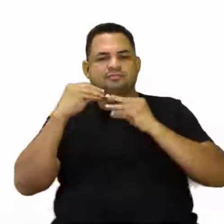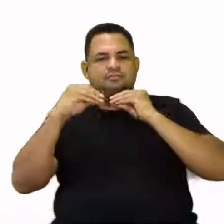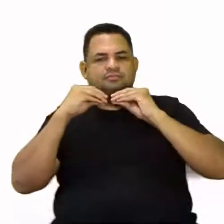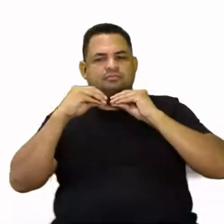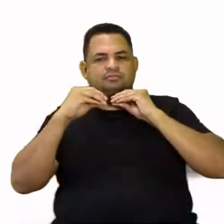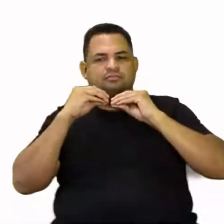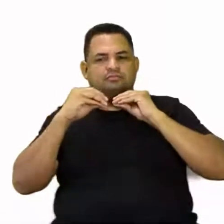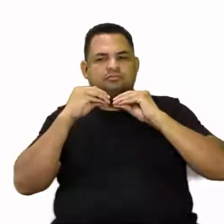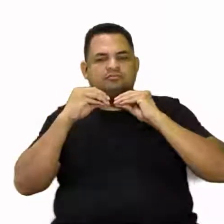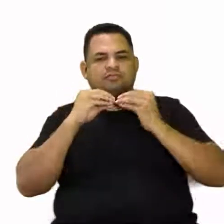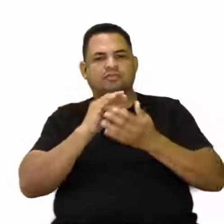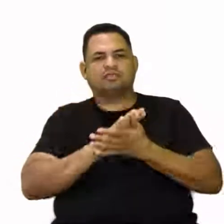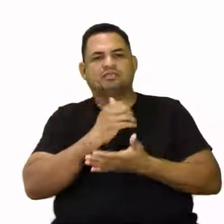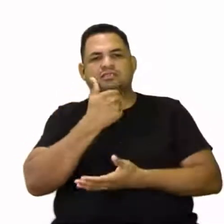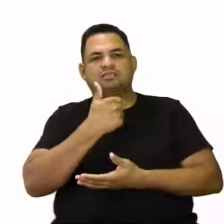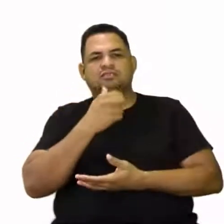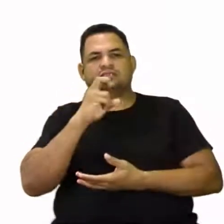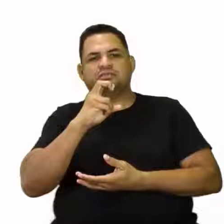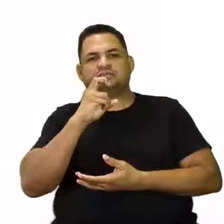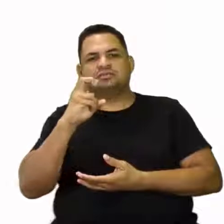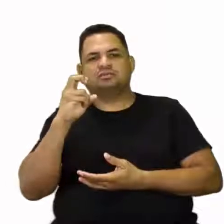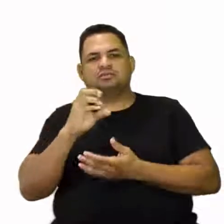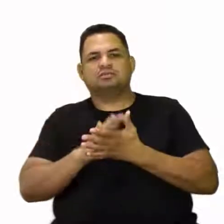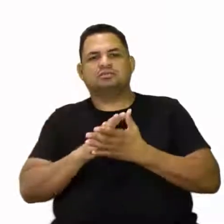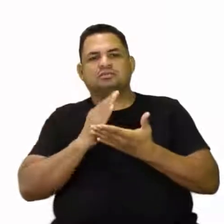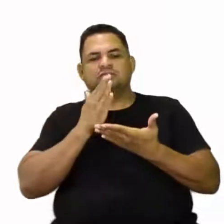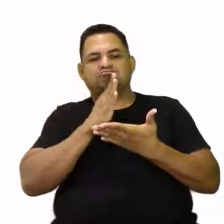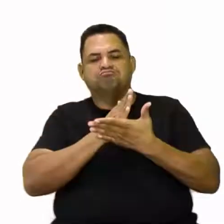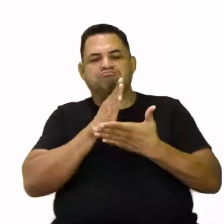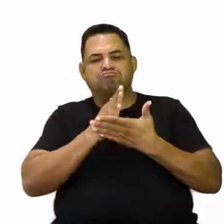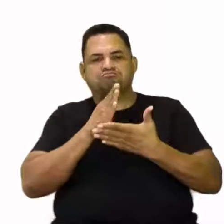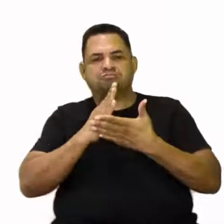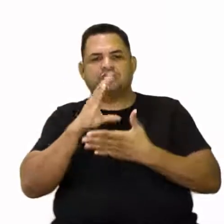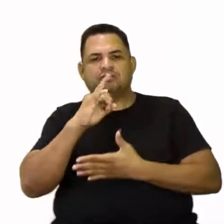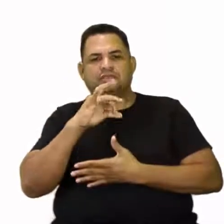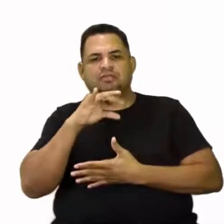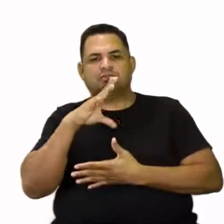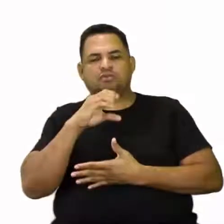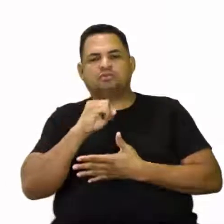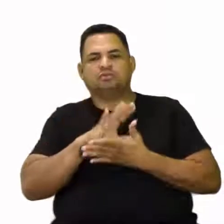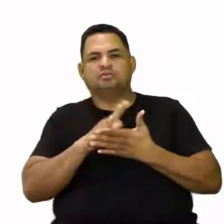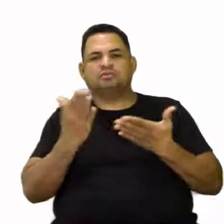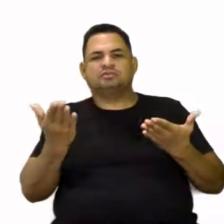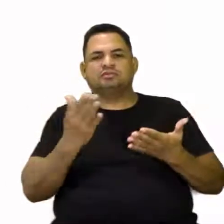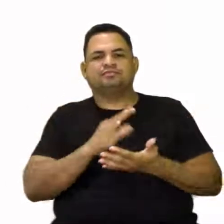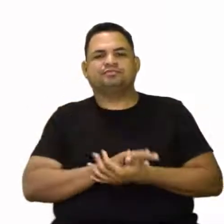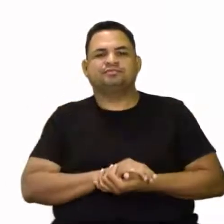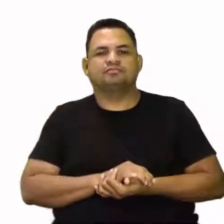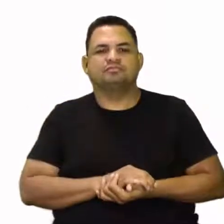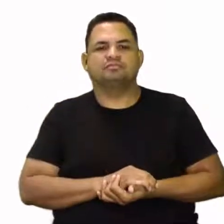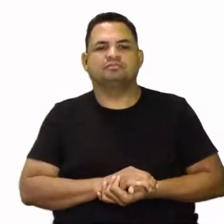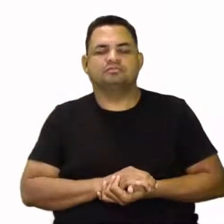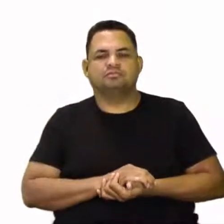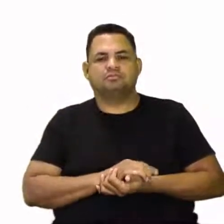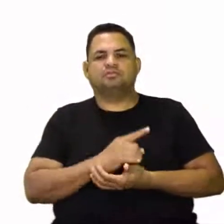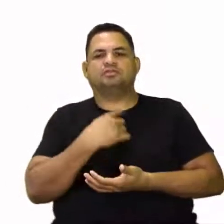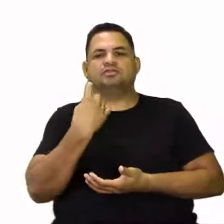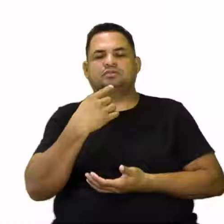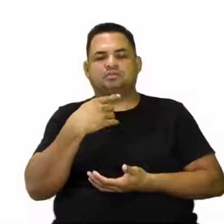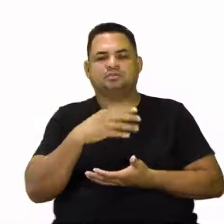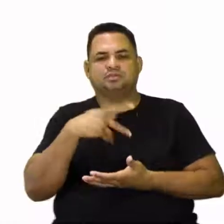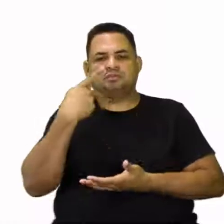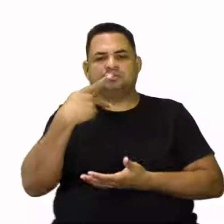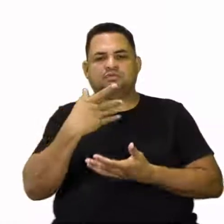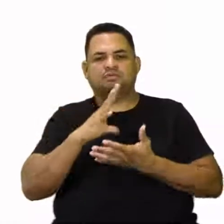ela tem um total de 155 capítulos. É muita coisa. E aí, como a gente falou para vocês, eu acho que